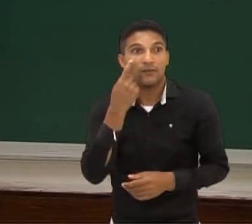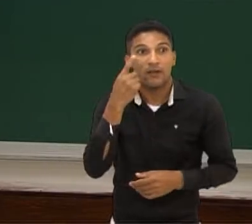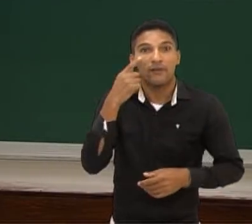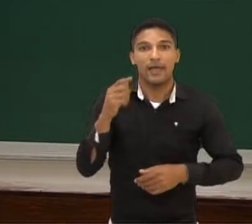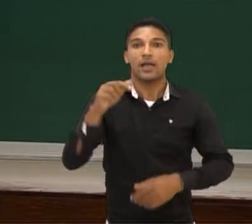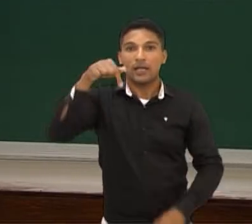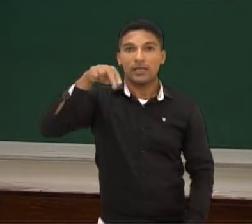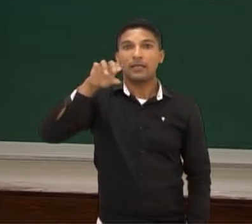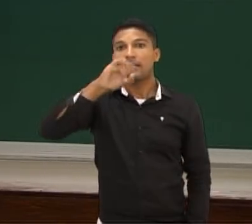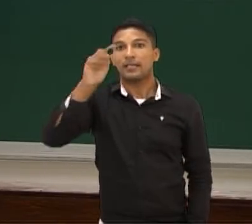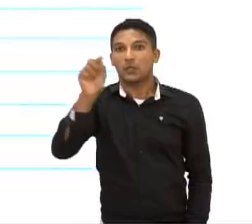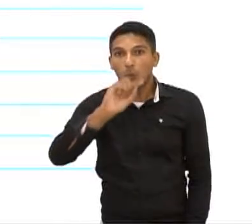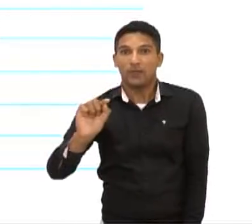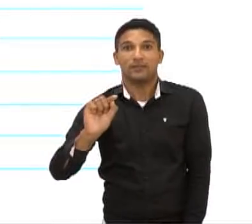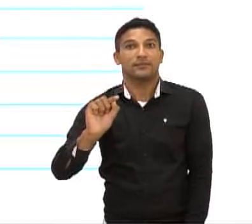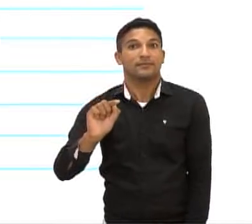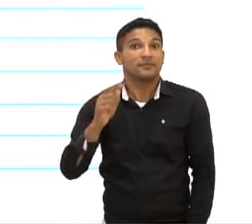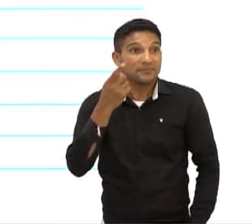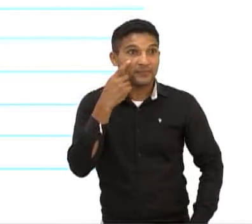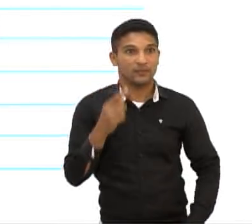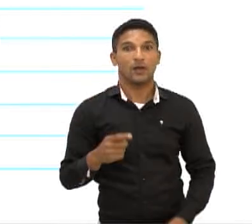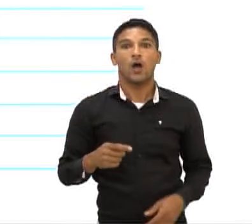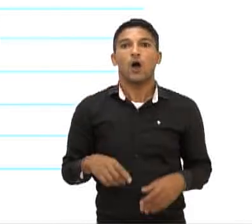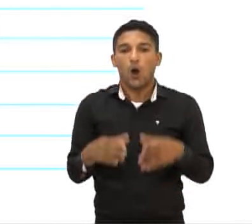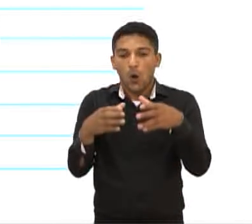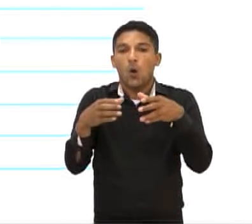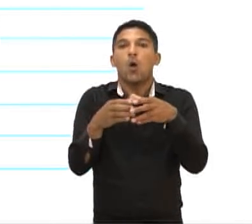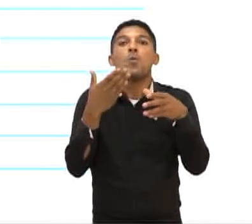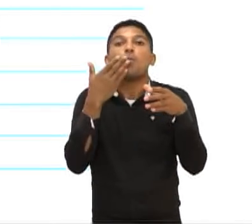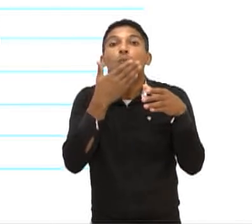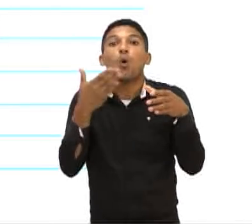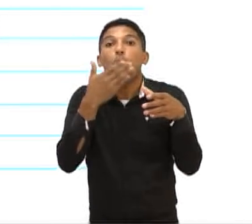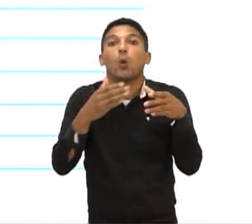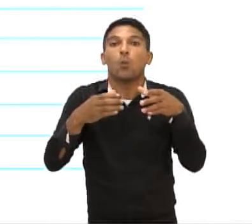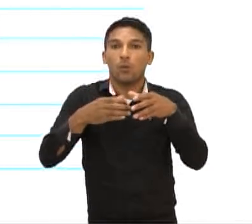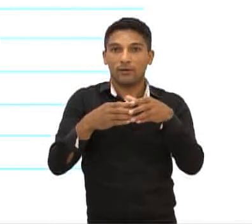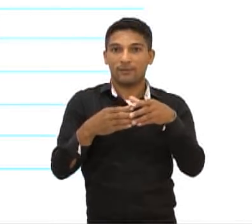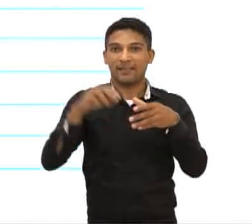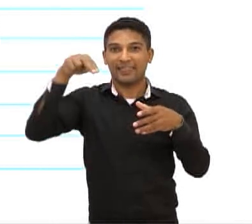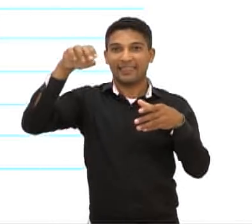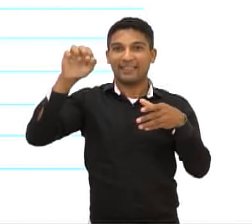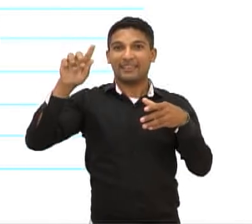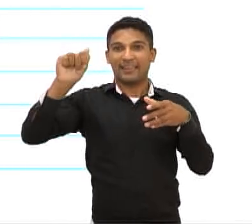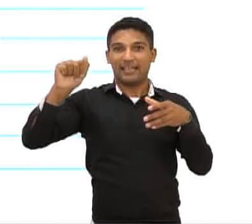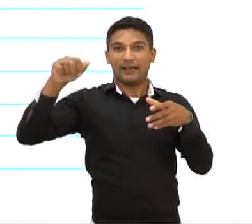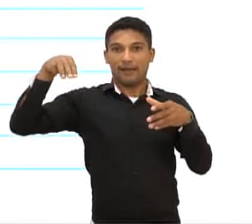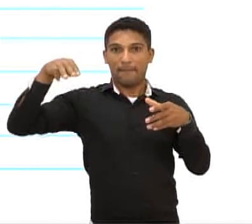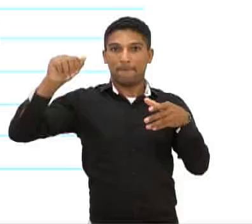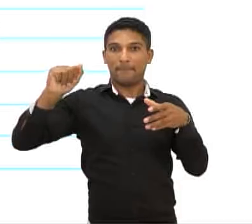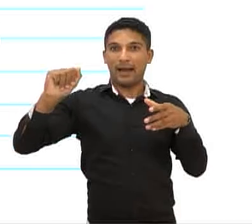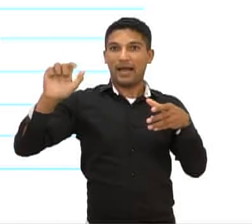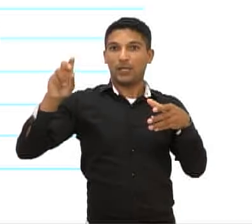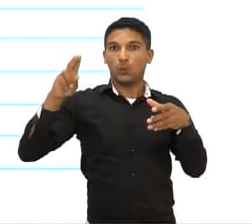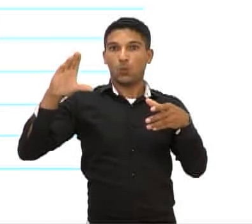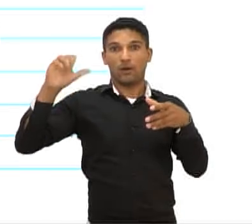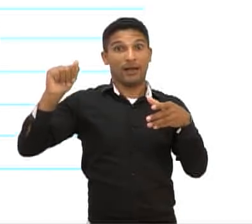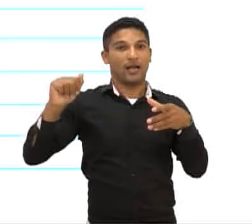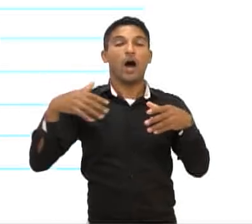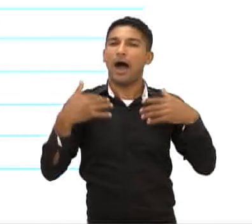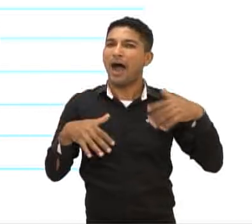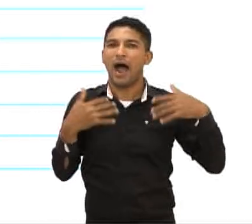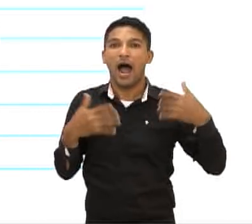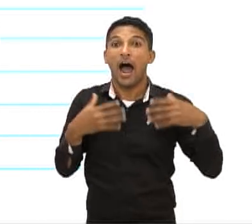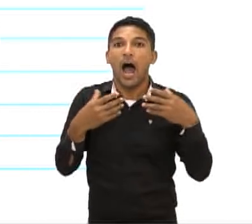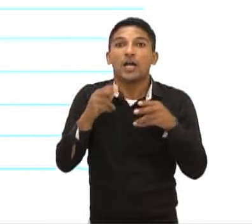quiz, uma resposta rapidinha. Nega maluca é um bolo preferido de muitas crianças. Tenho certeza que vocês adoram. Então